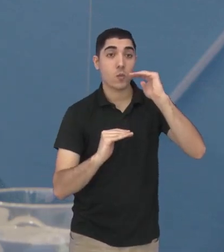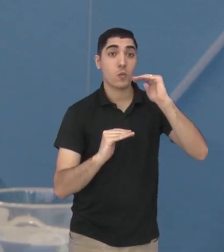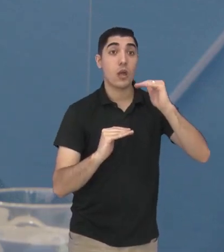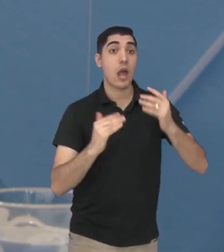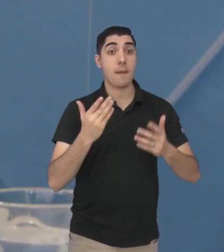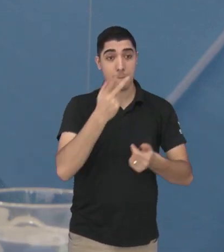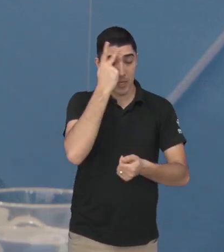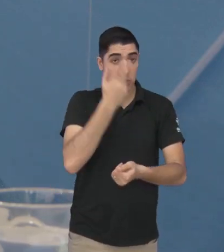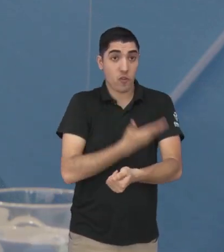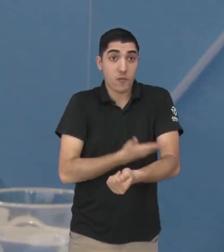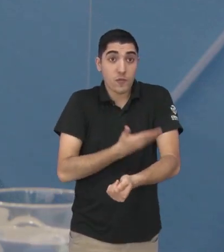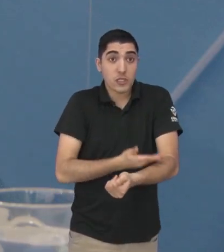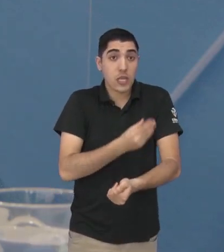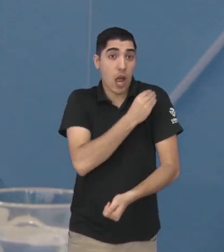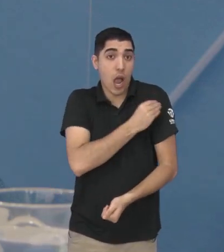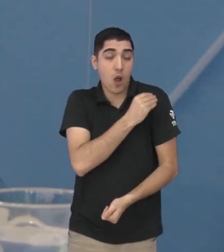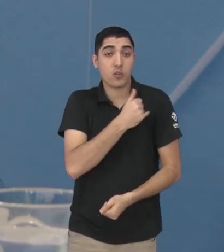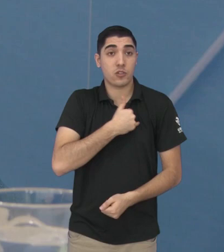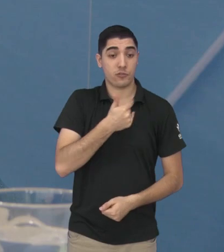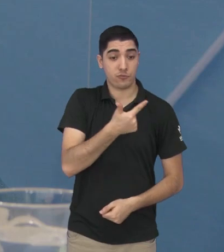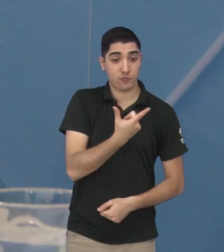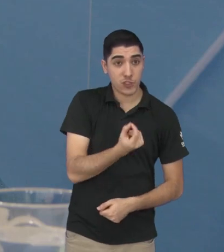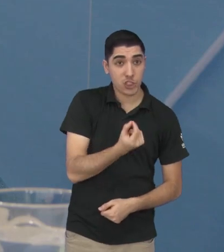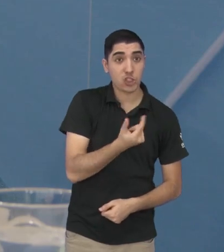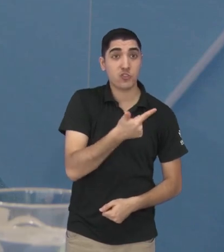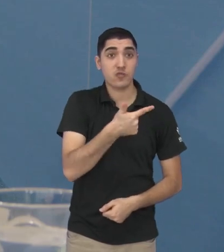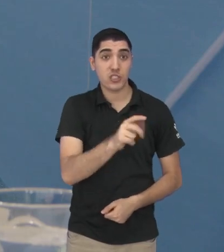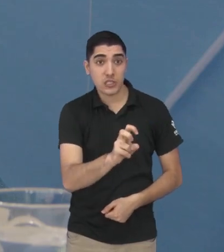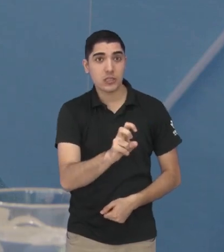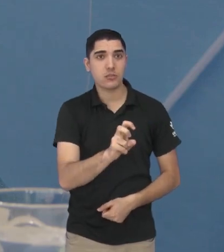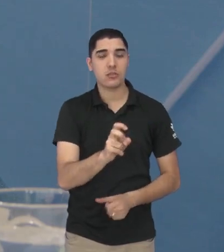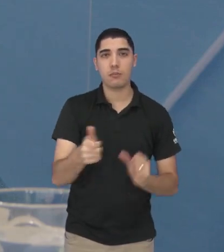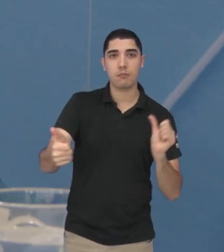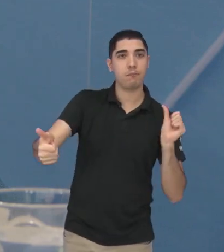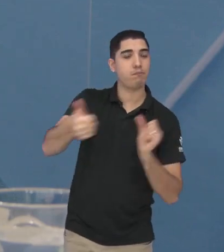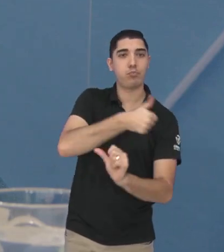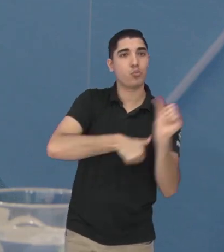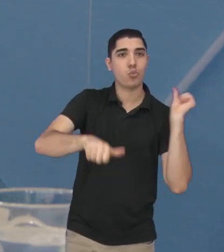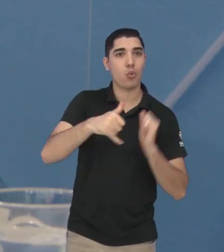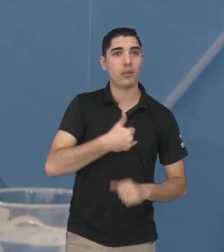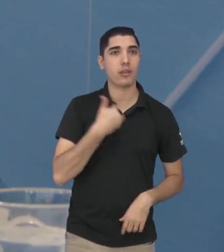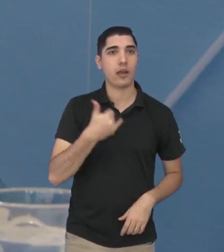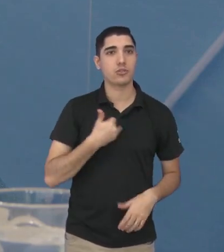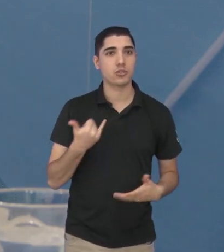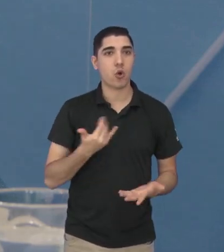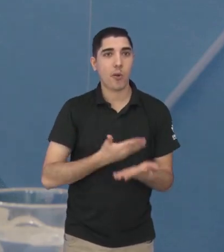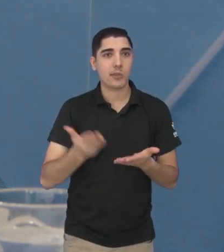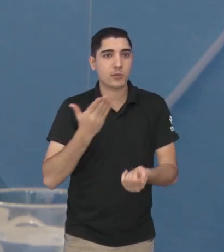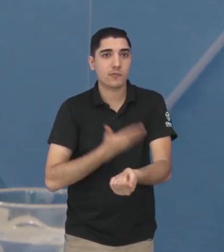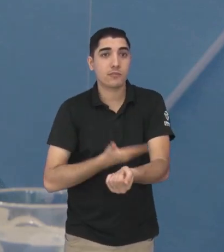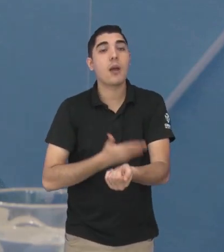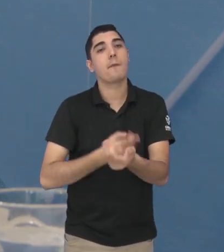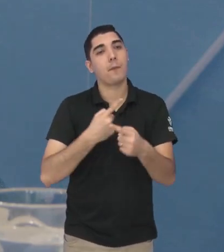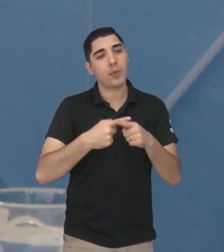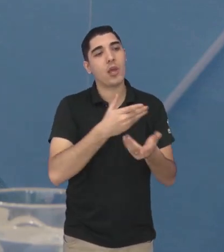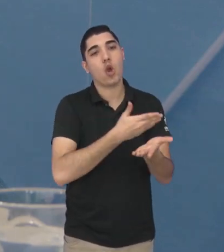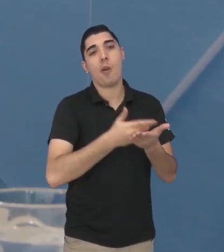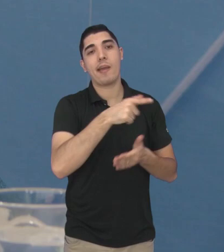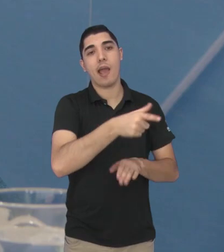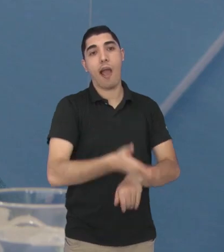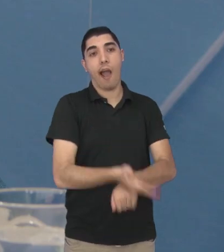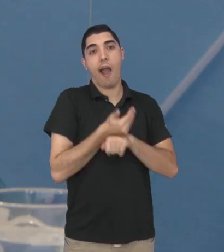dependentes químicos, 20, 25 anos. Mudou muito essa história da faixa etária, porque começa a se usar mais